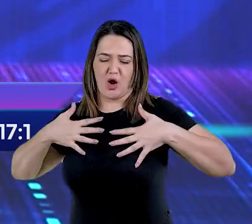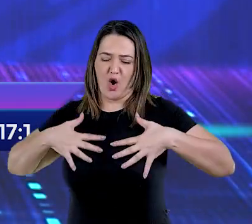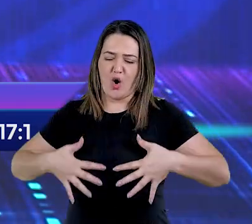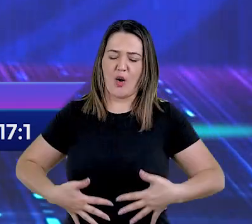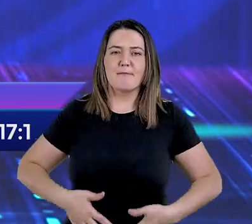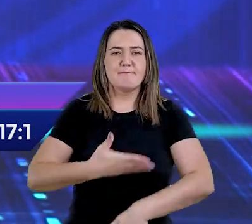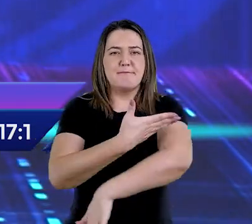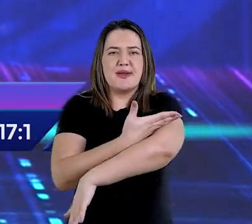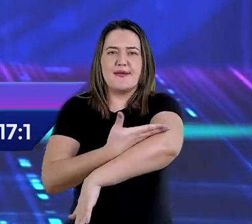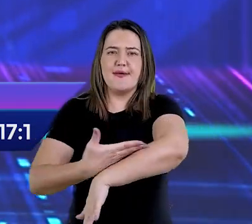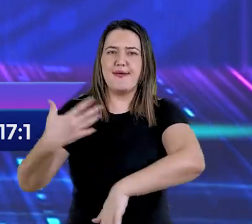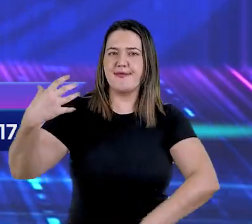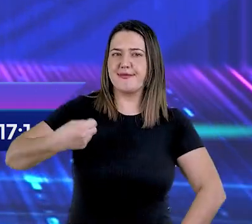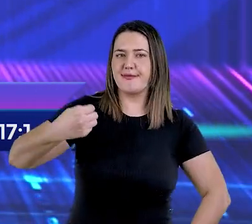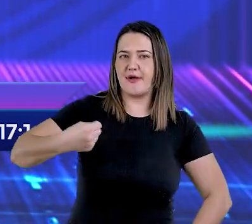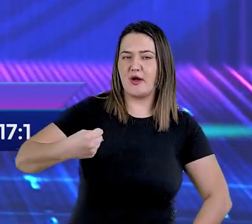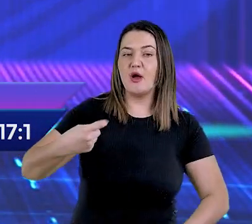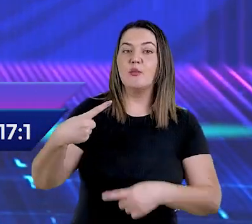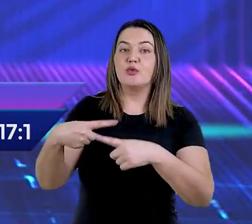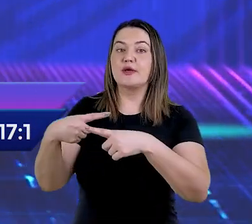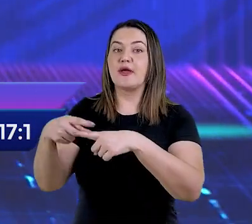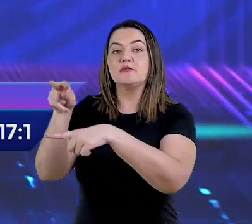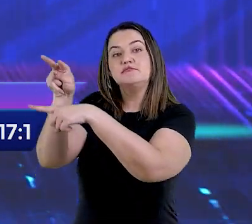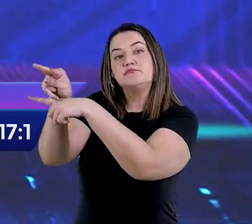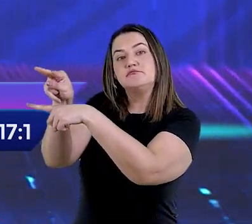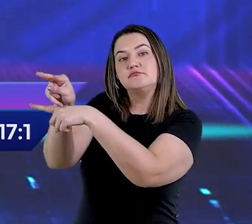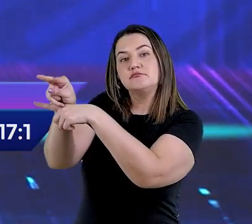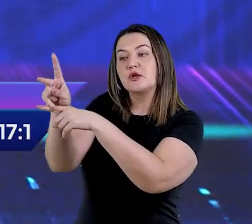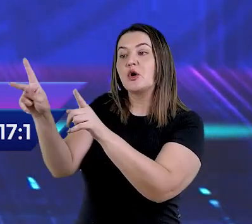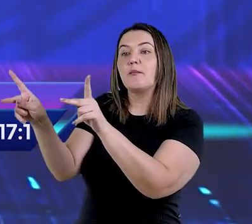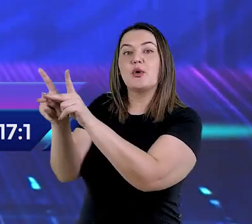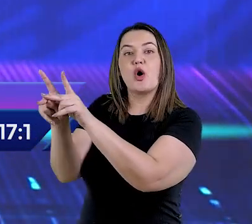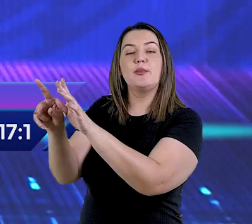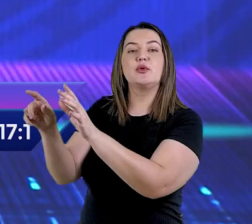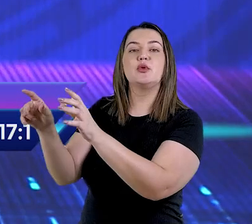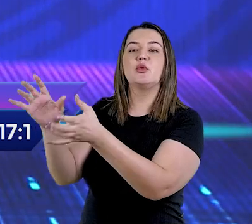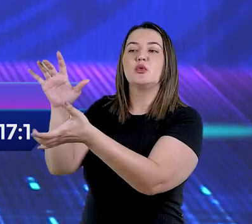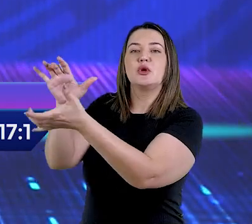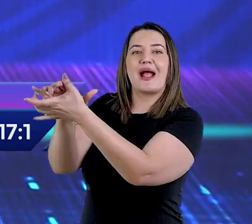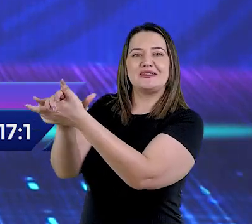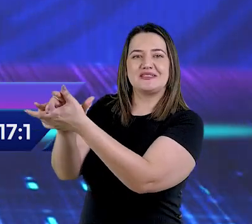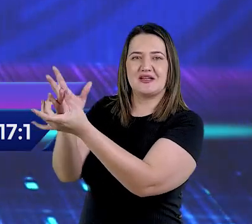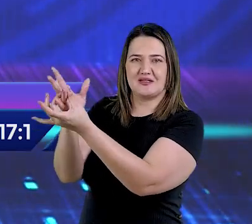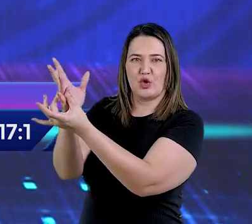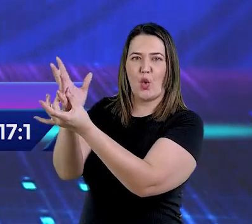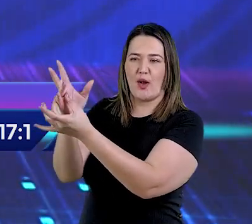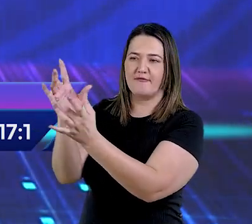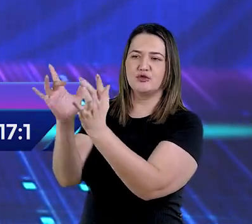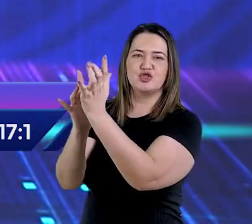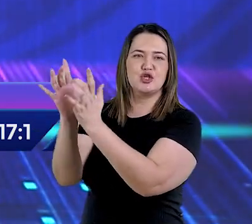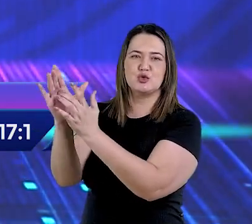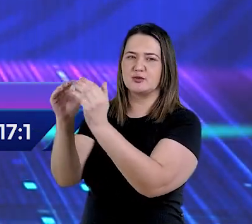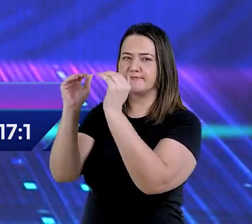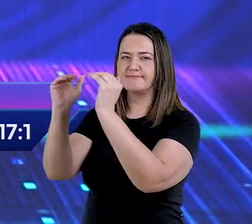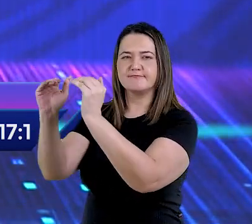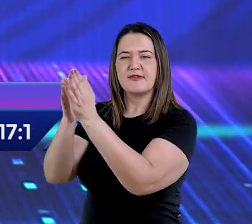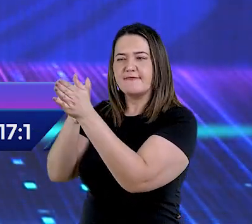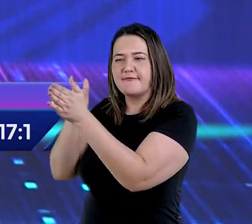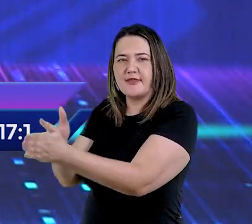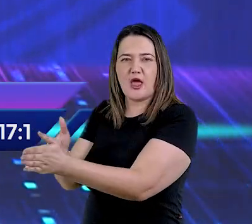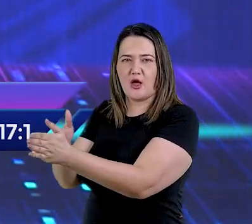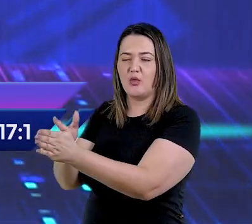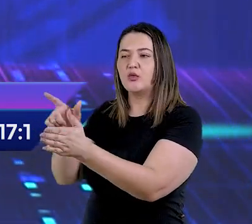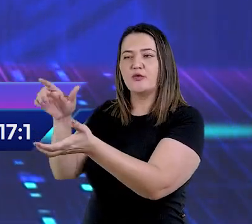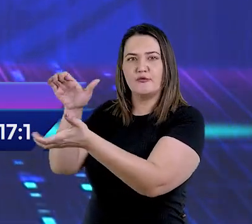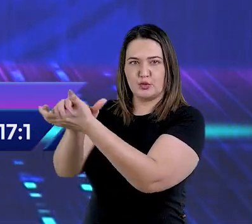ela está resguardada apenas para o noivo. Ela vive apenas com o noivo, que se torna